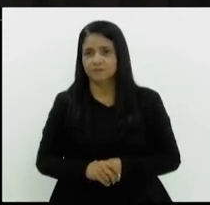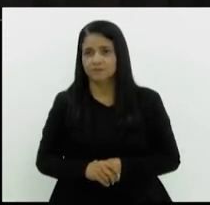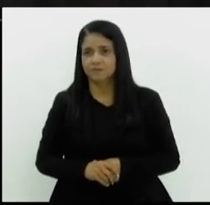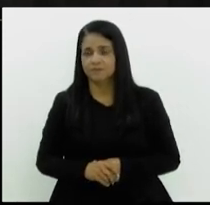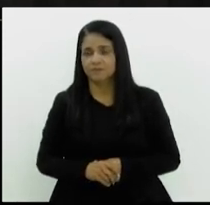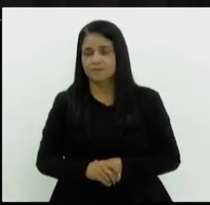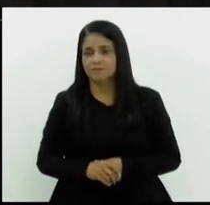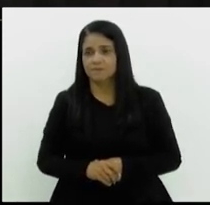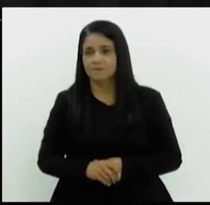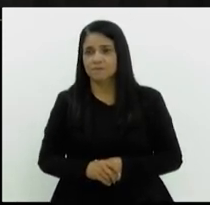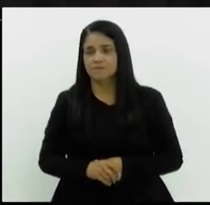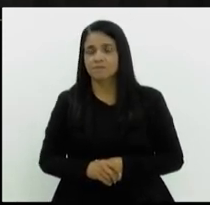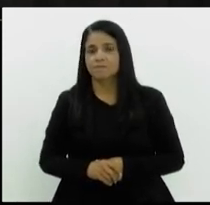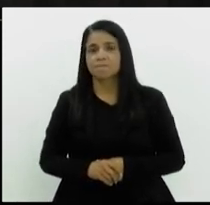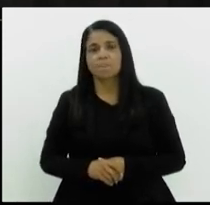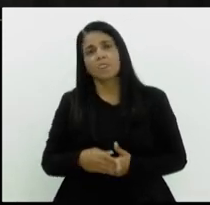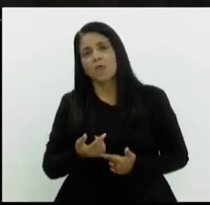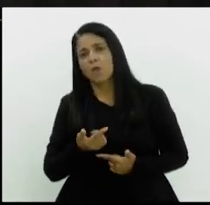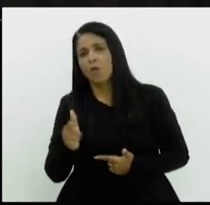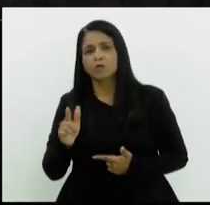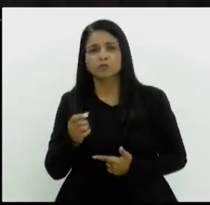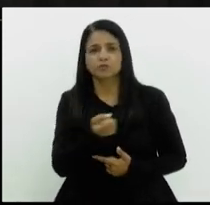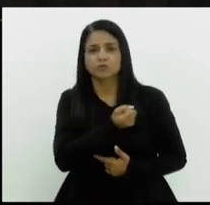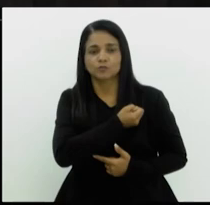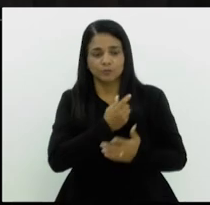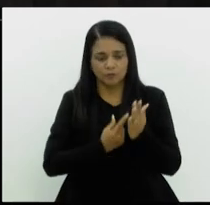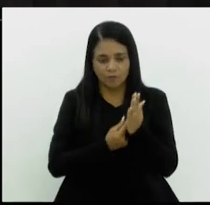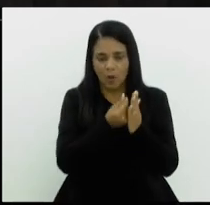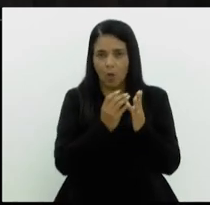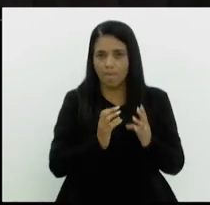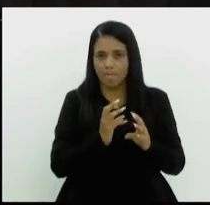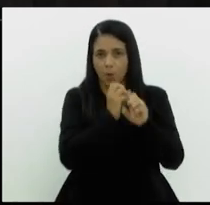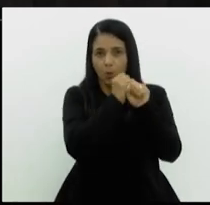Mas outros números